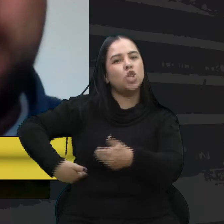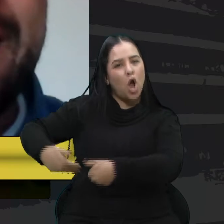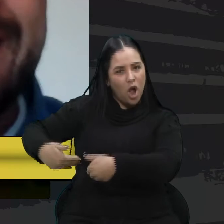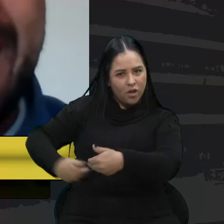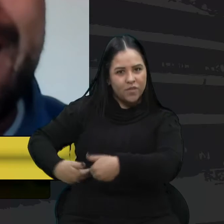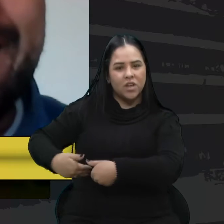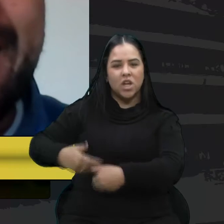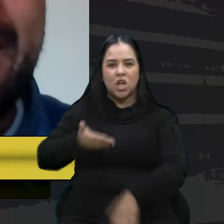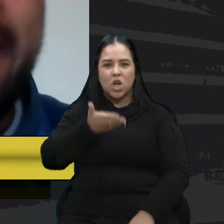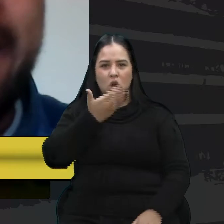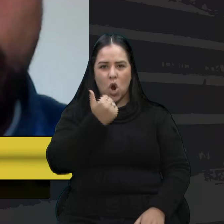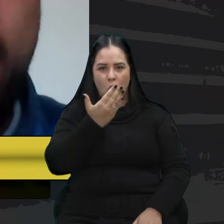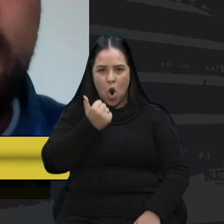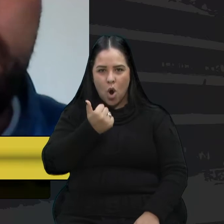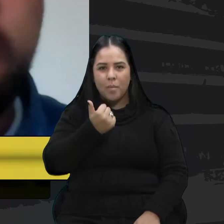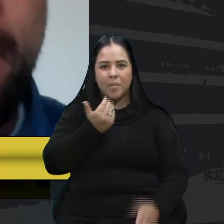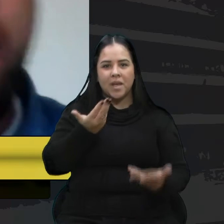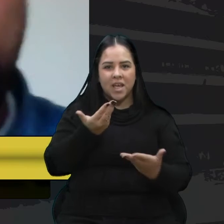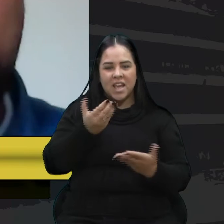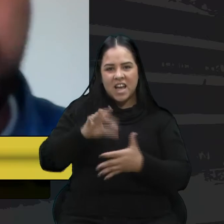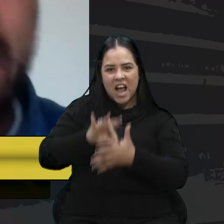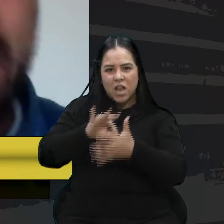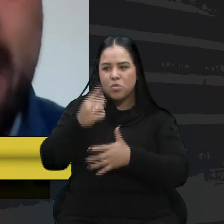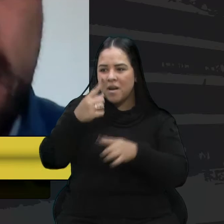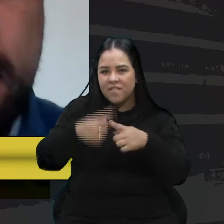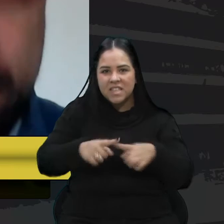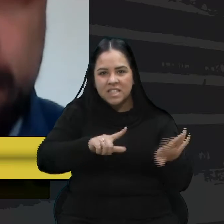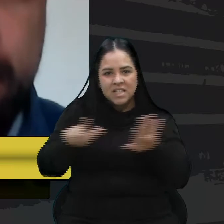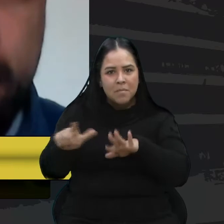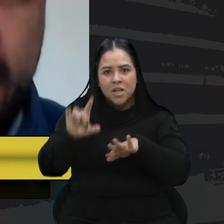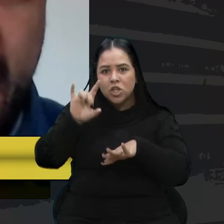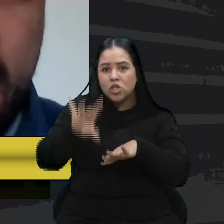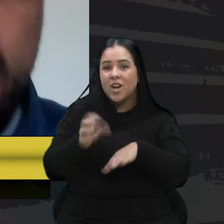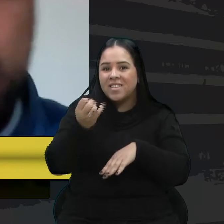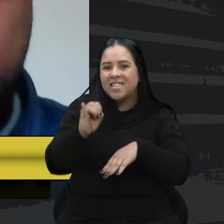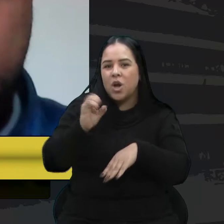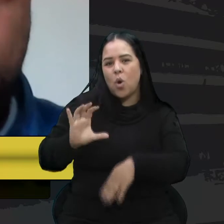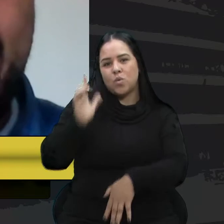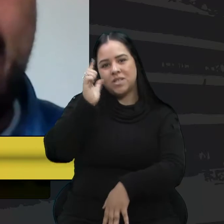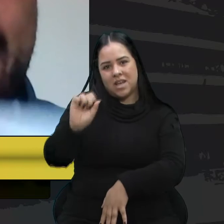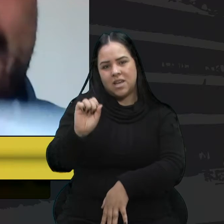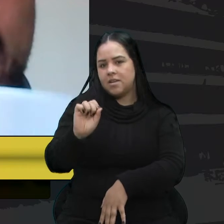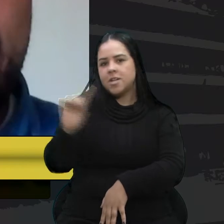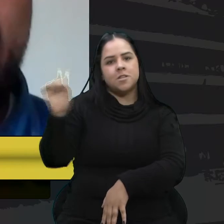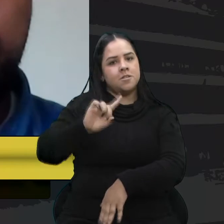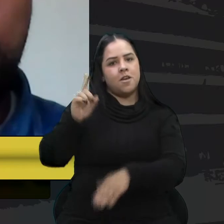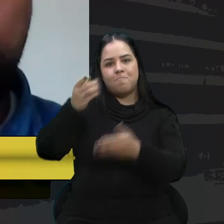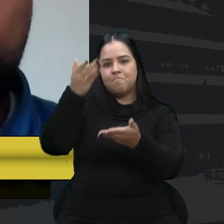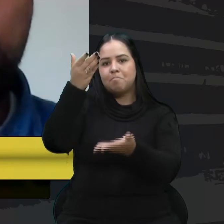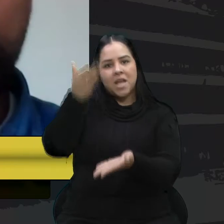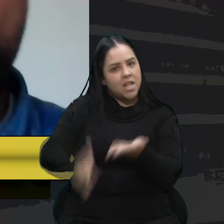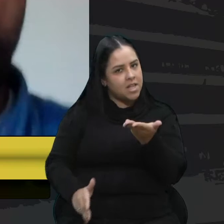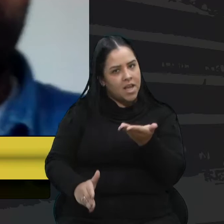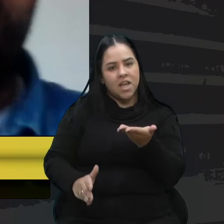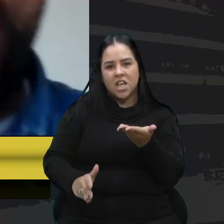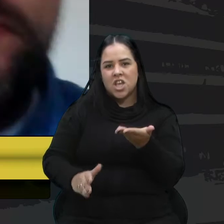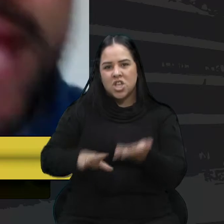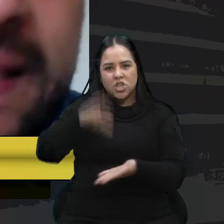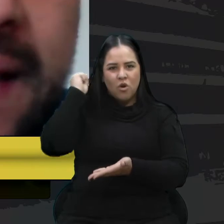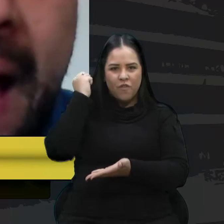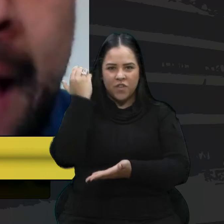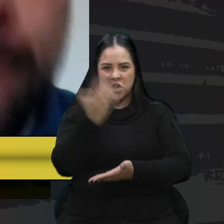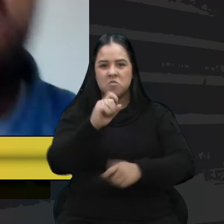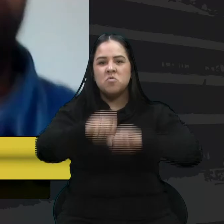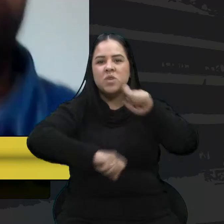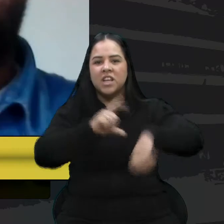come guisado de terceira uma vez por semana, quando consegue, né? Não vai cair nesse discurso